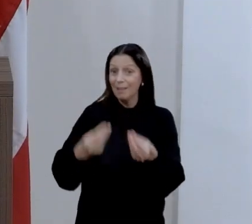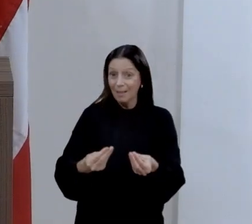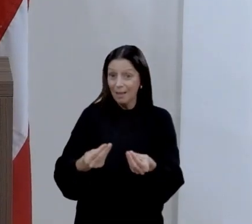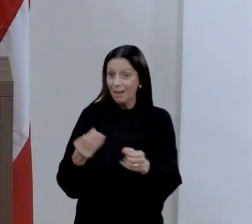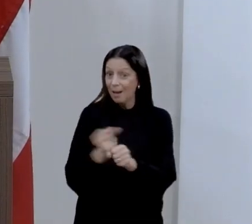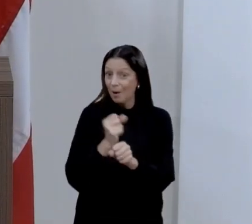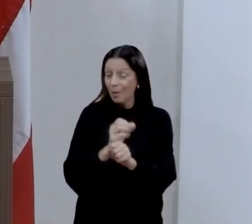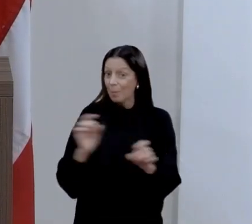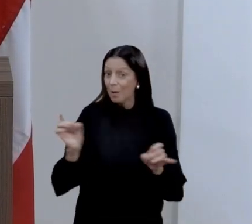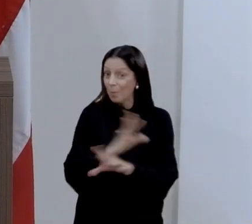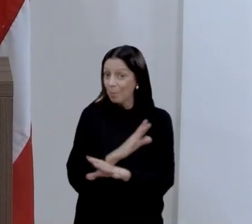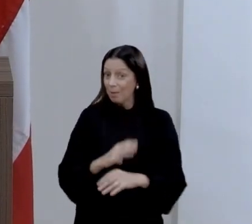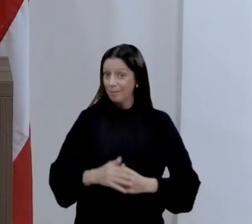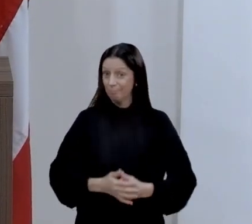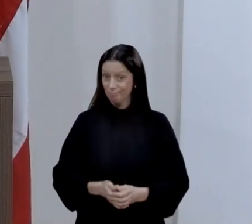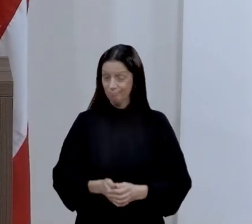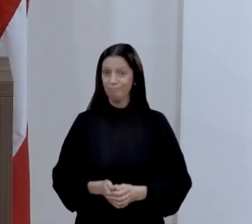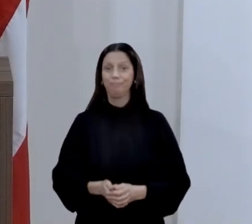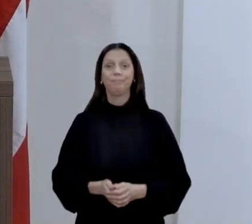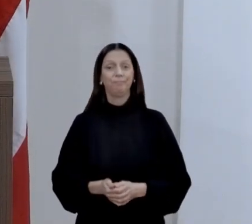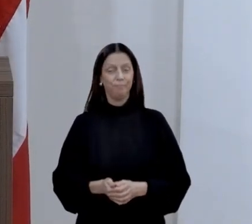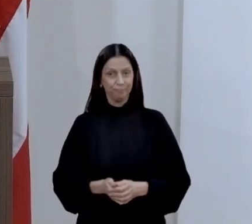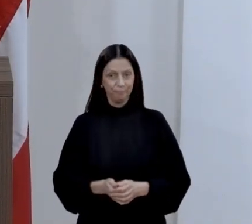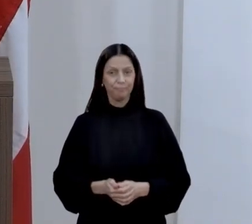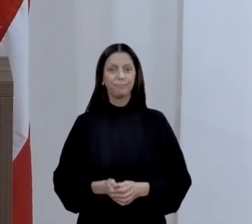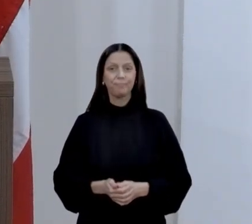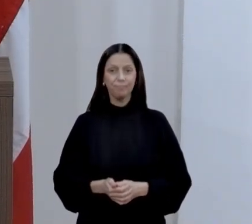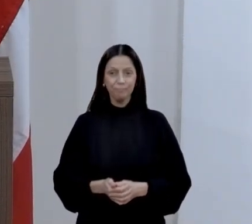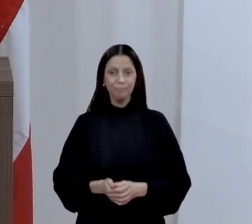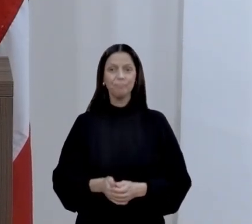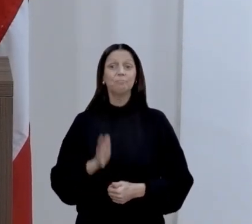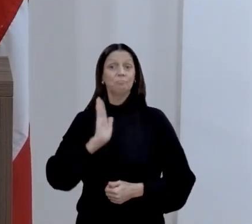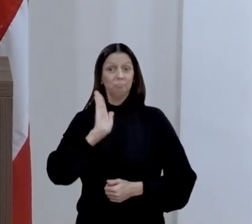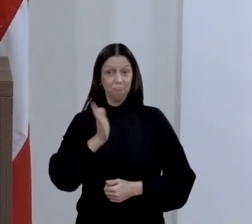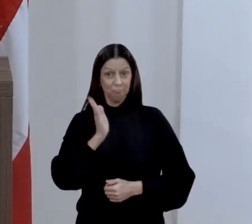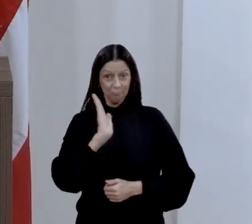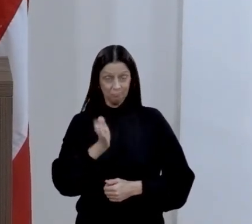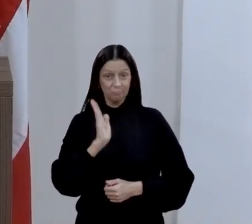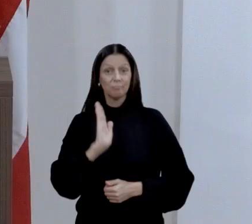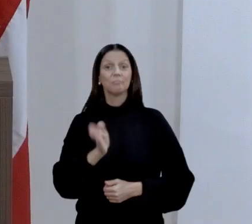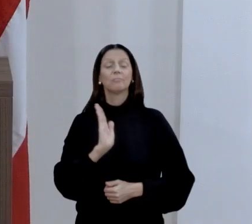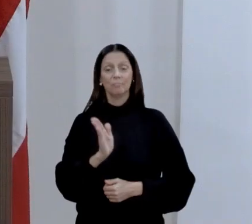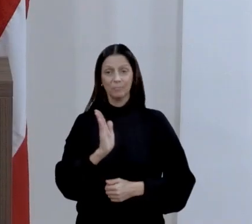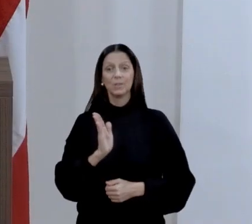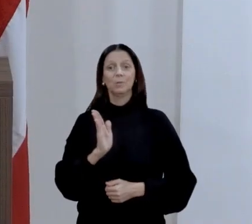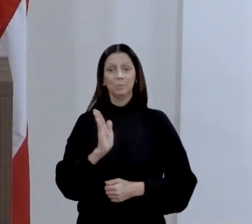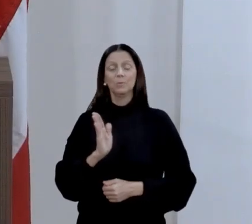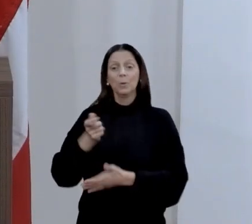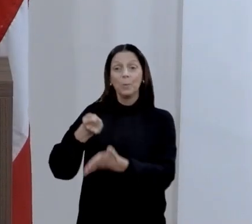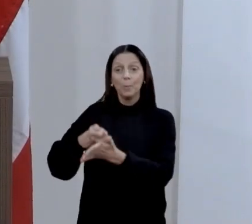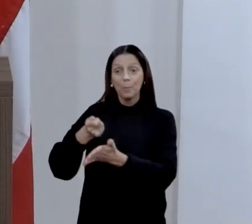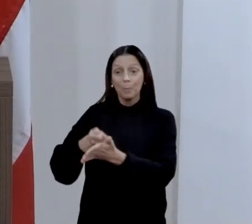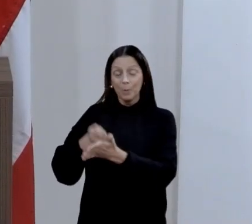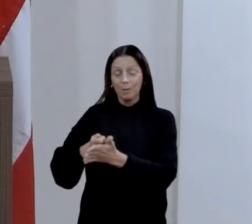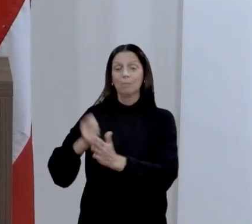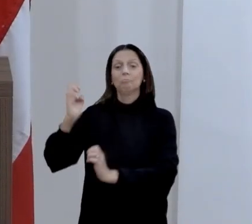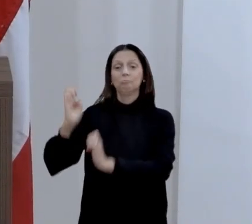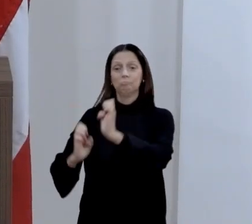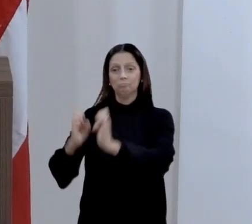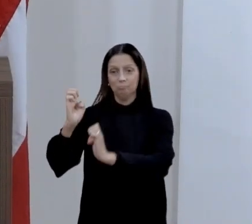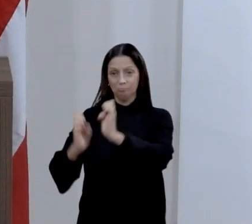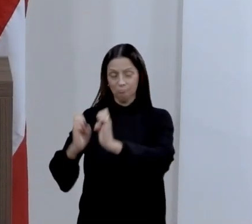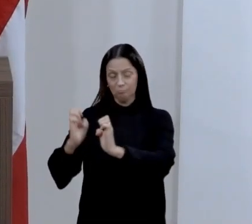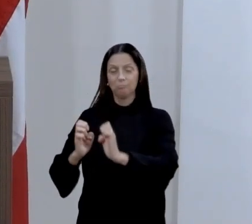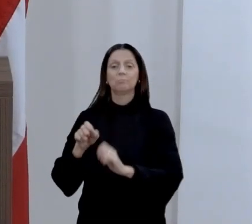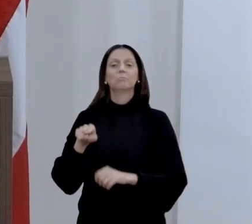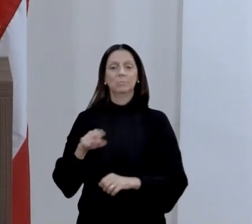dizer, vamos ajudar, auxiliar, já estamos fazendo para cobrar a empresa responsável por essa